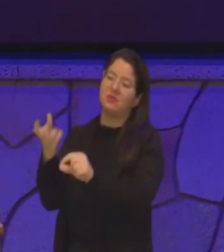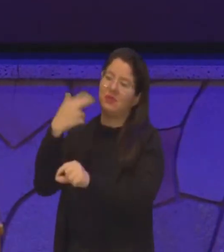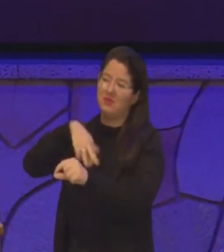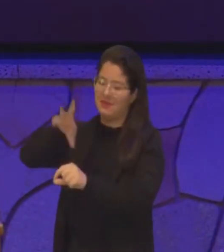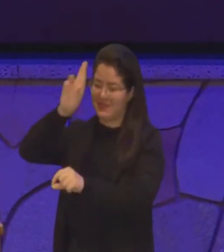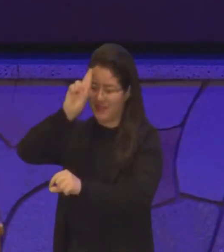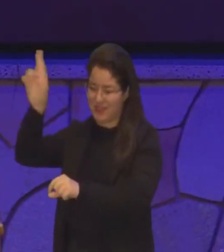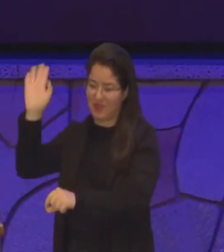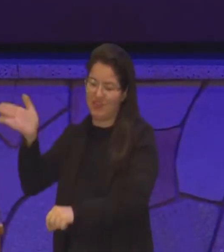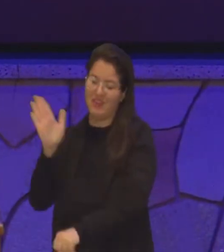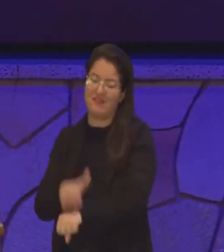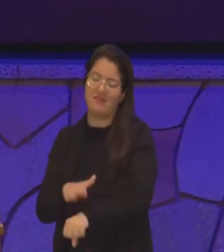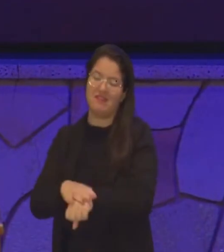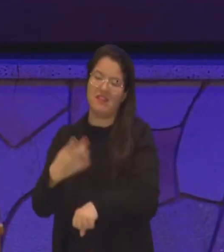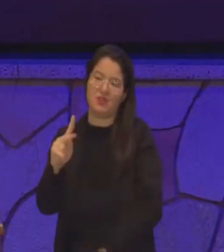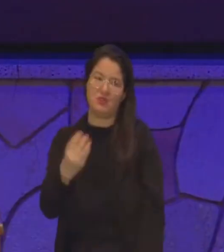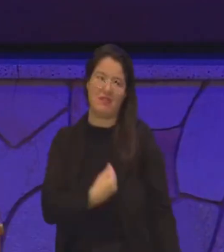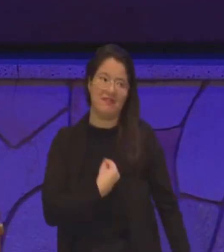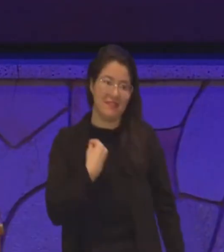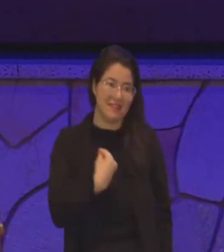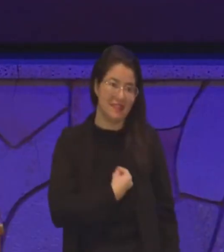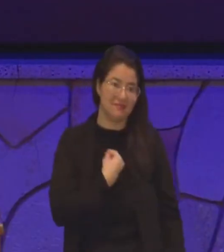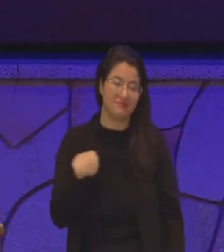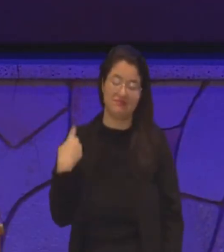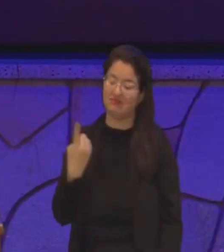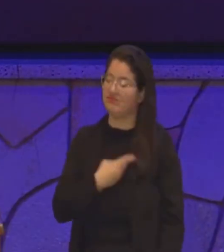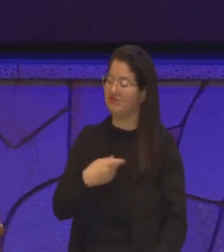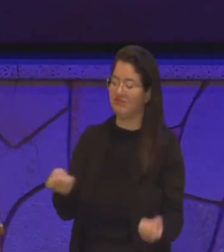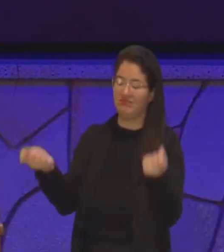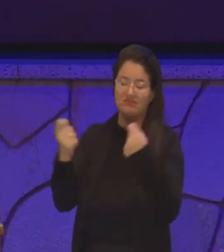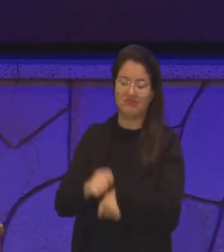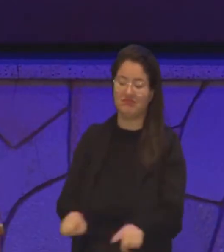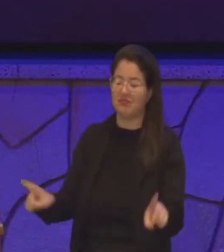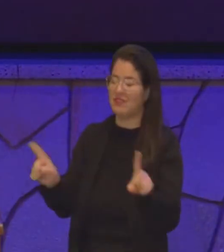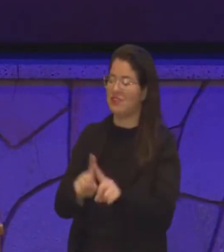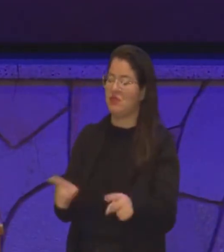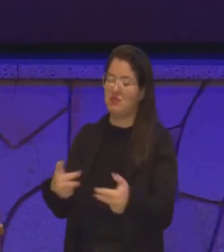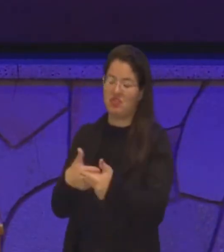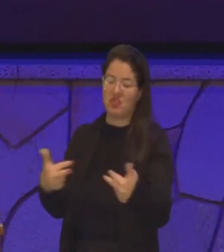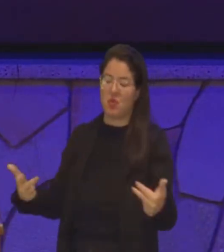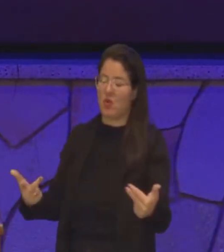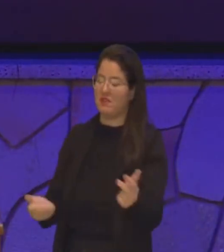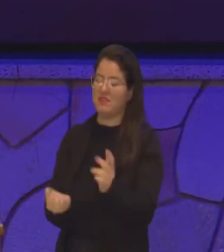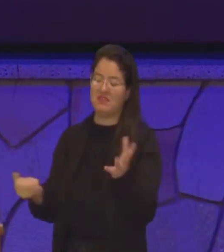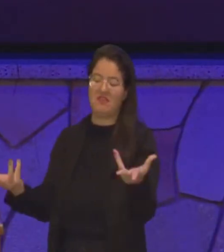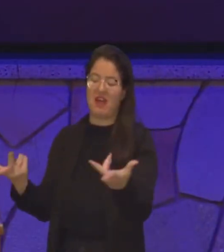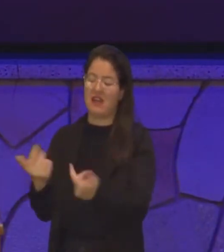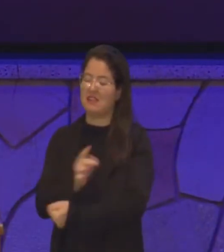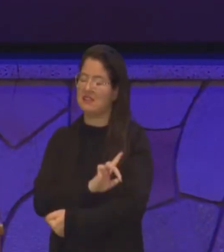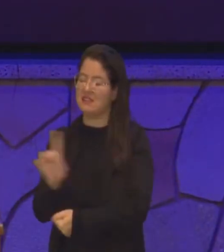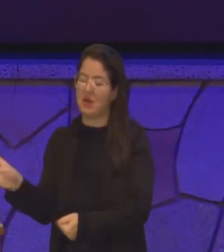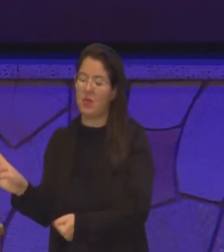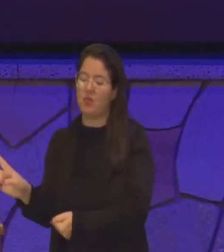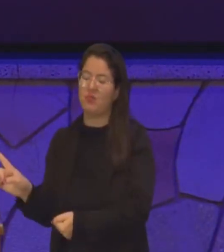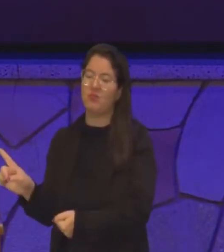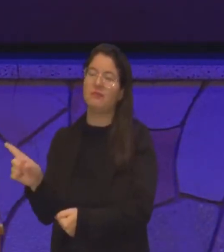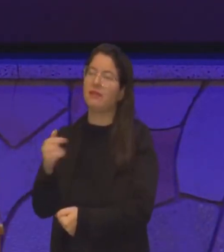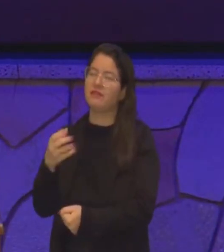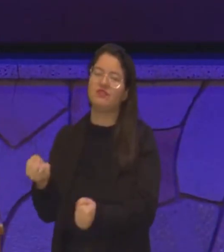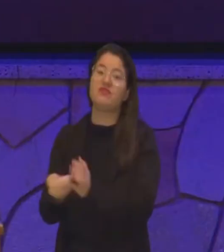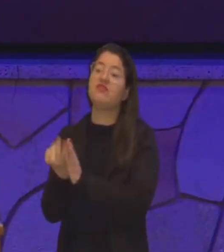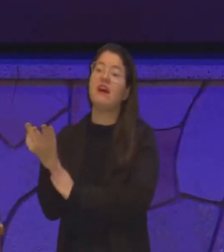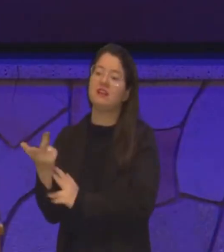Senhor tem feito em sua vida. Nós não precisamos de muitas coisas, nós precisamos de,